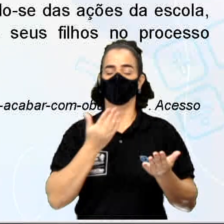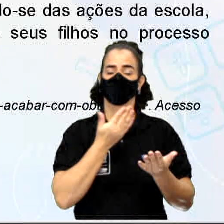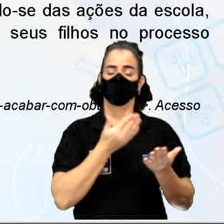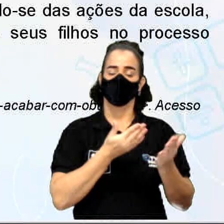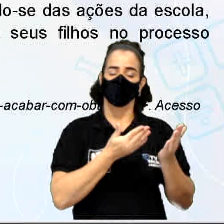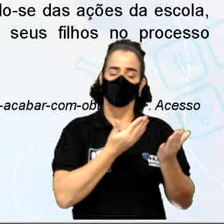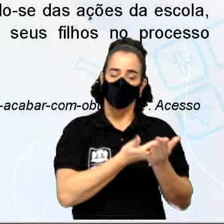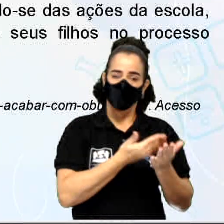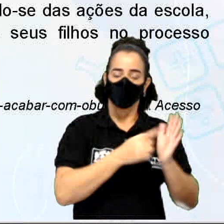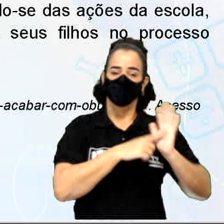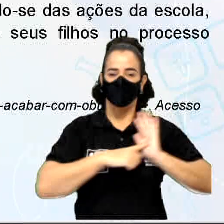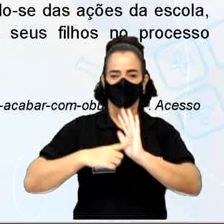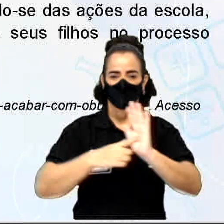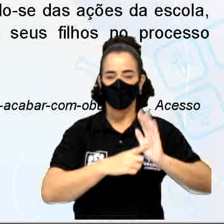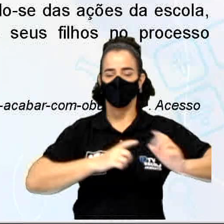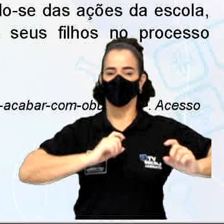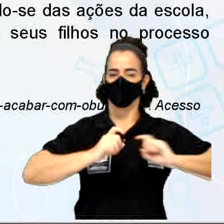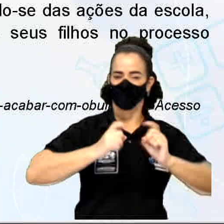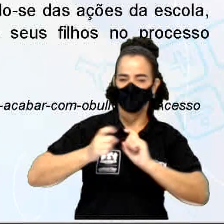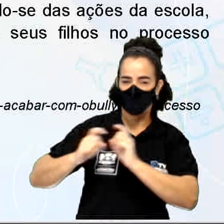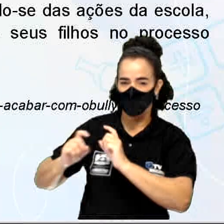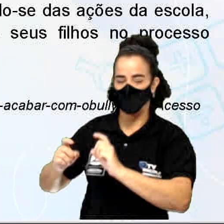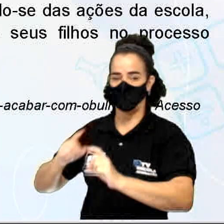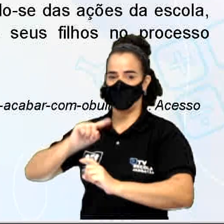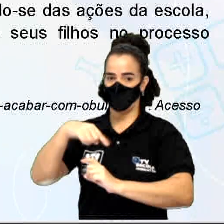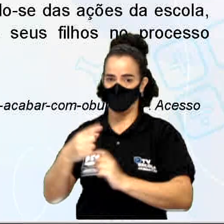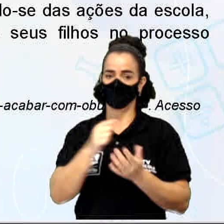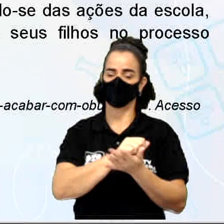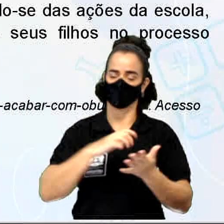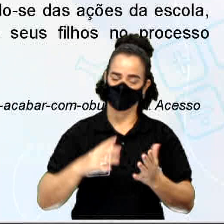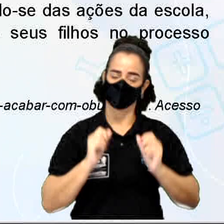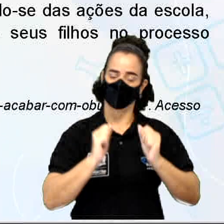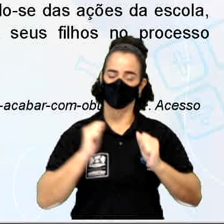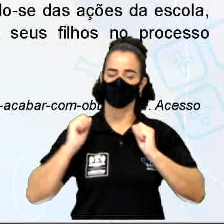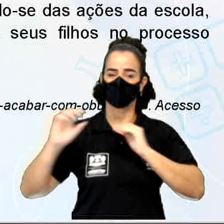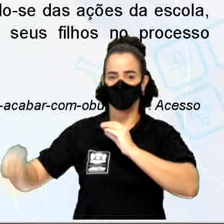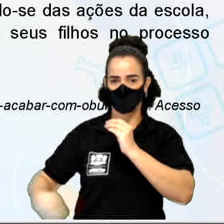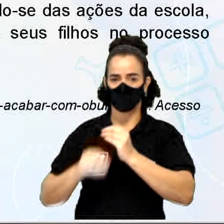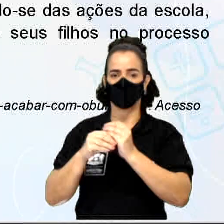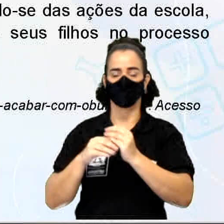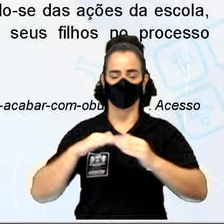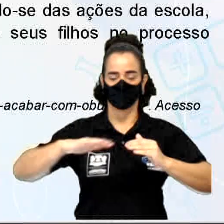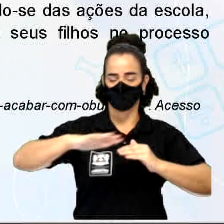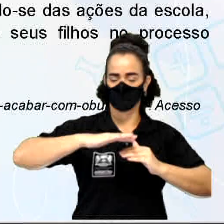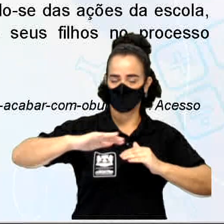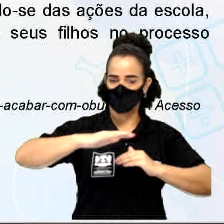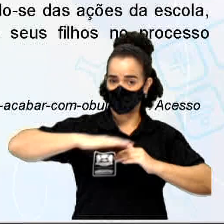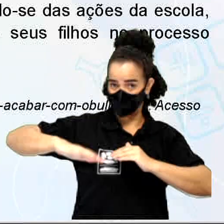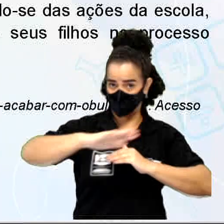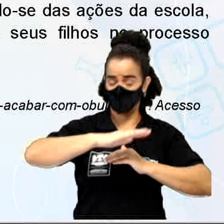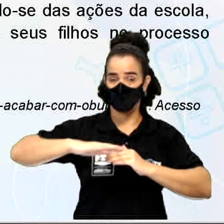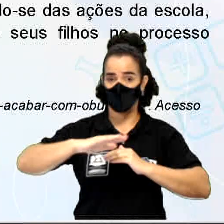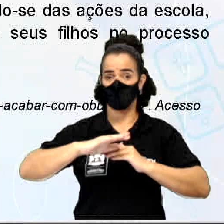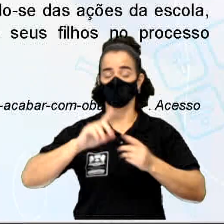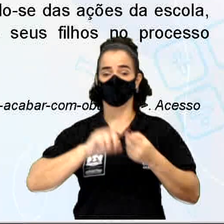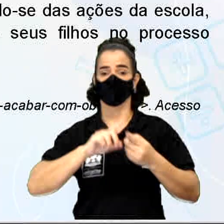expositivas, debates, palestras e outras atividades podem compor a ação. Além disso, a comunicação deve